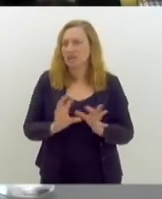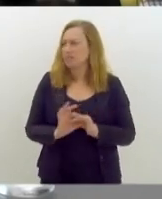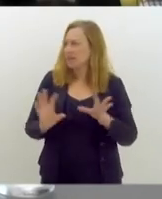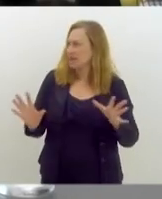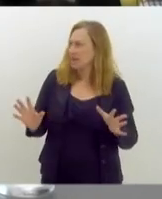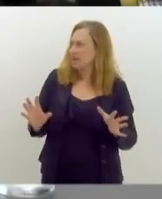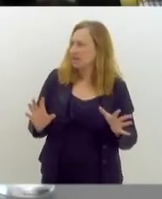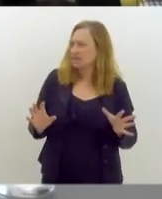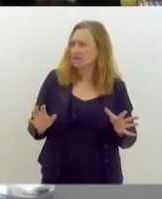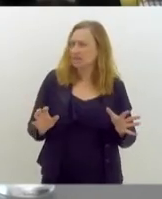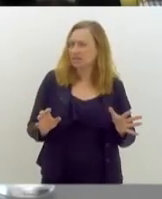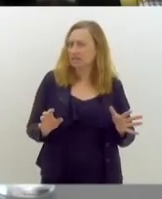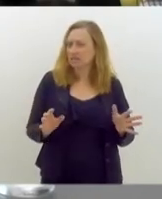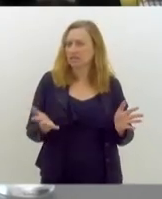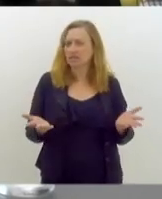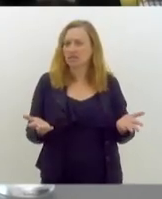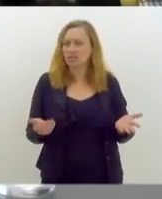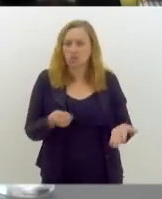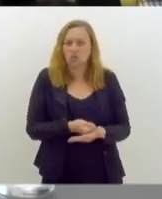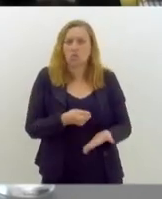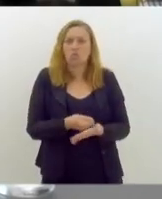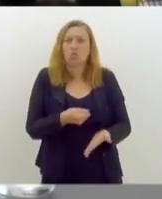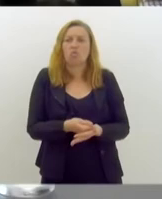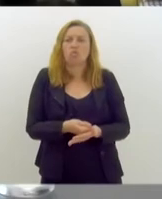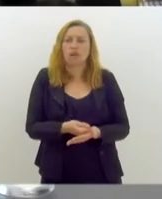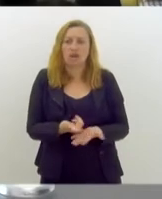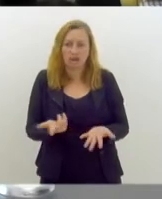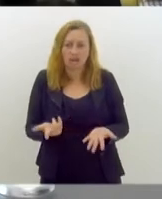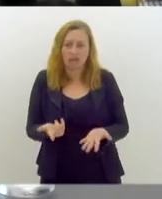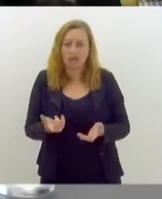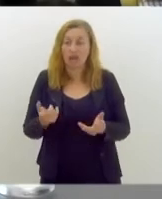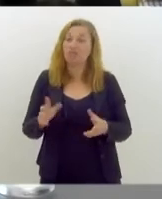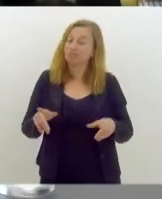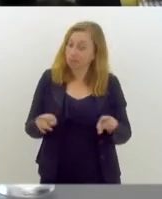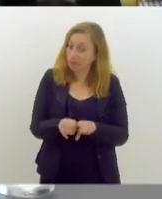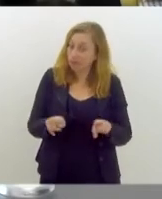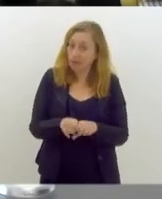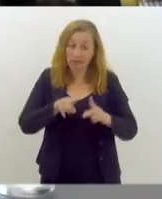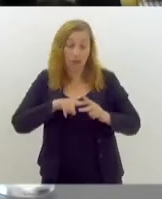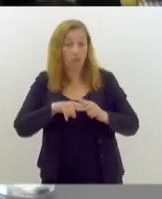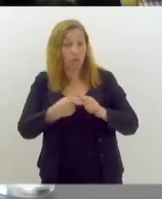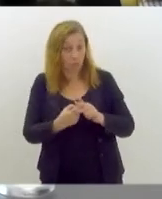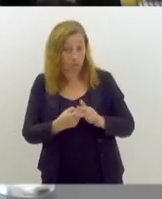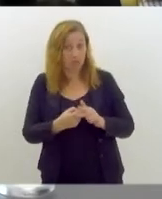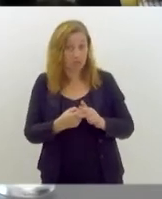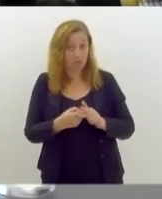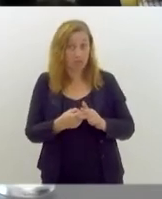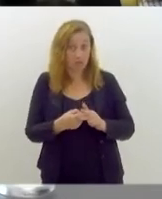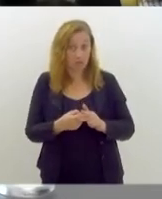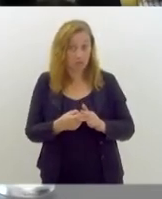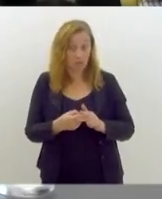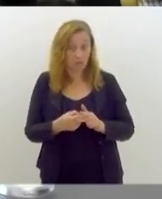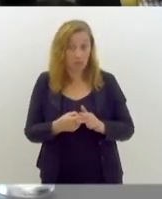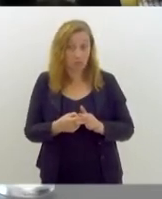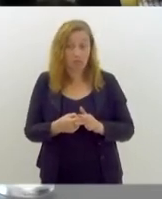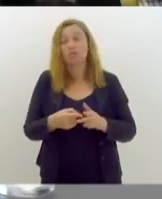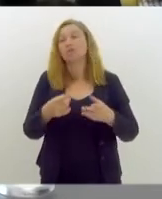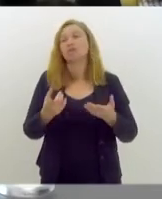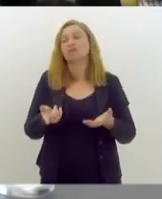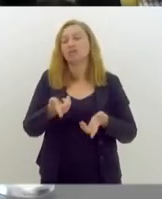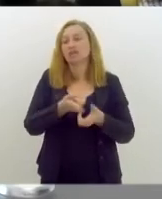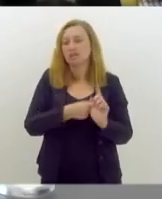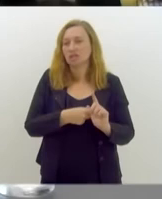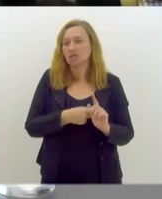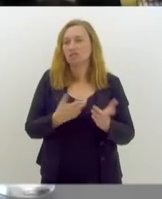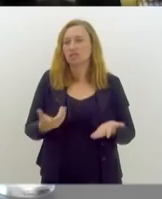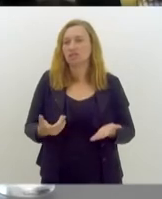da prerrogativa da prerrogativa de cobrar além da correção monetária que a gente compreende tem um indexador para corrigir monetáriamente a dívida a partir